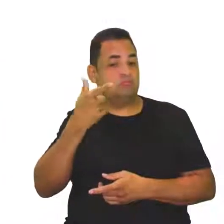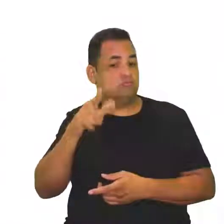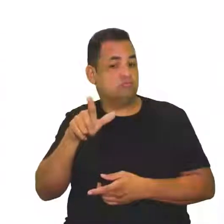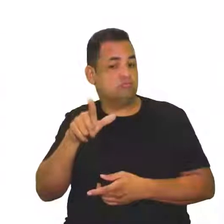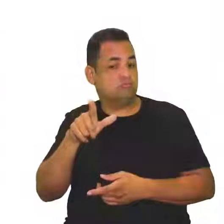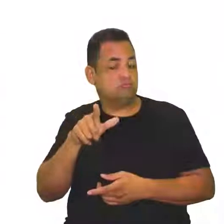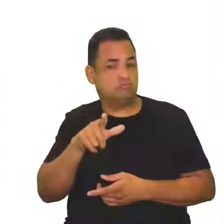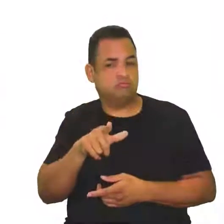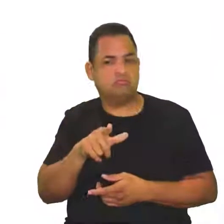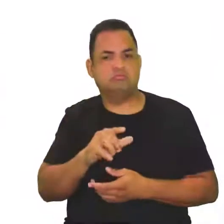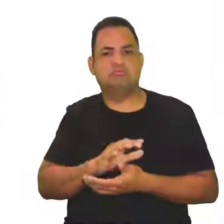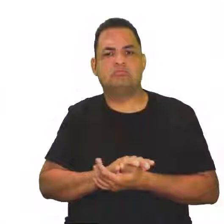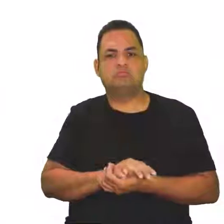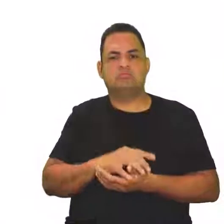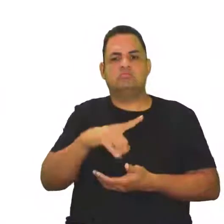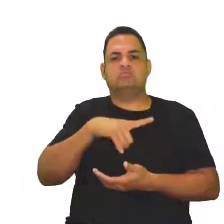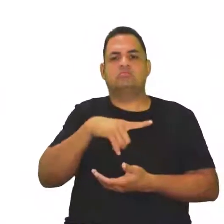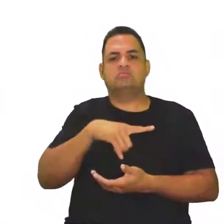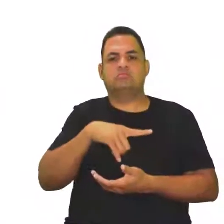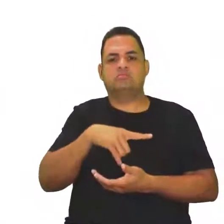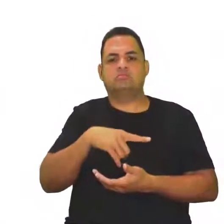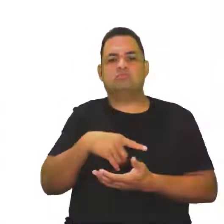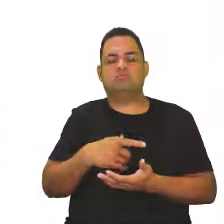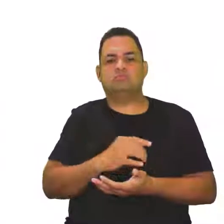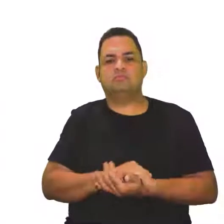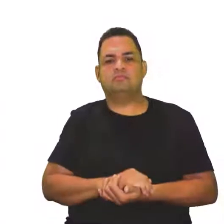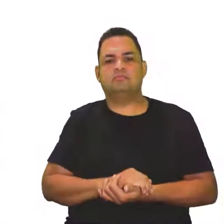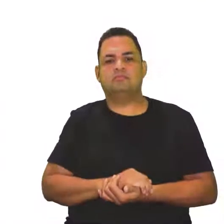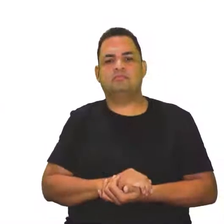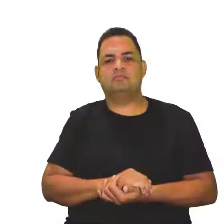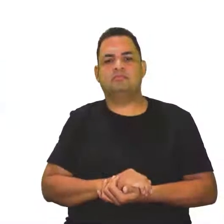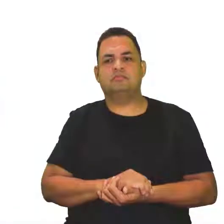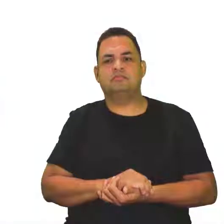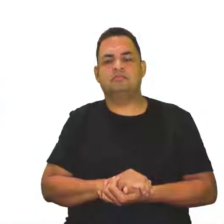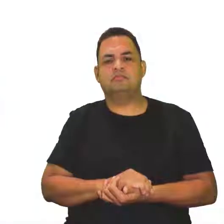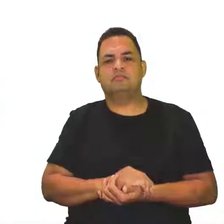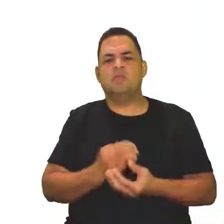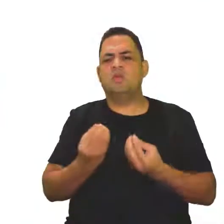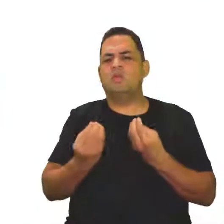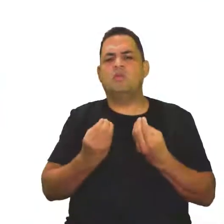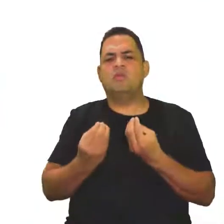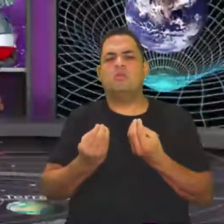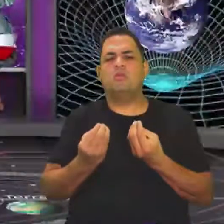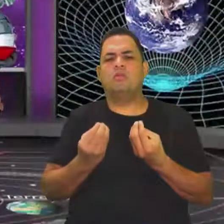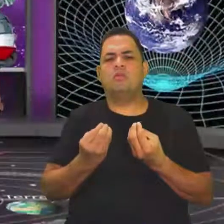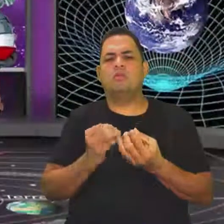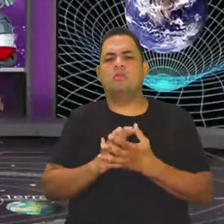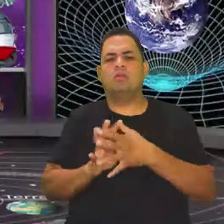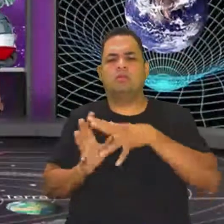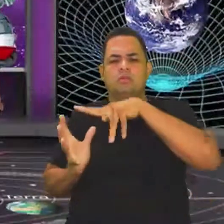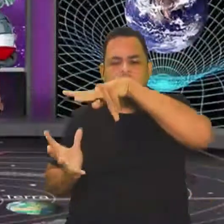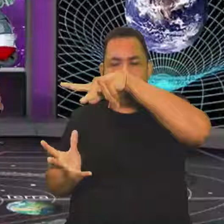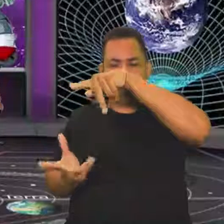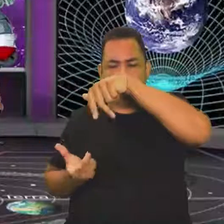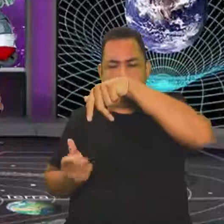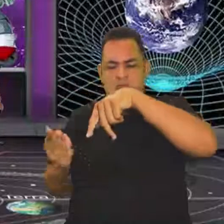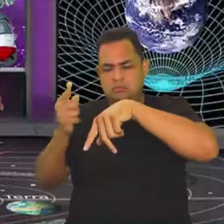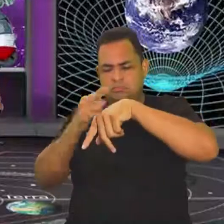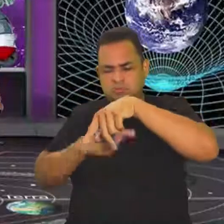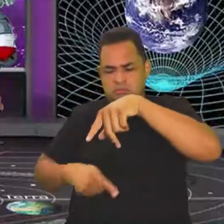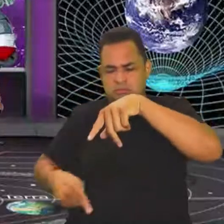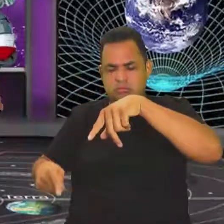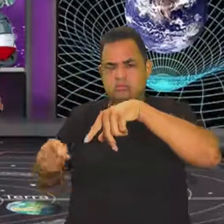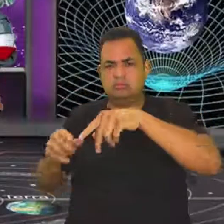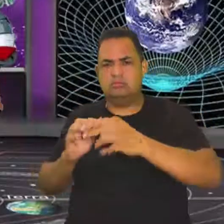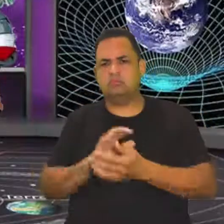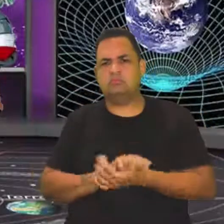Terra variar de uma forma significativa. Aí você pensa, como assim? A Terra é tão grande, gente, que é como você